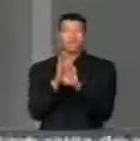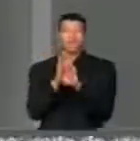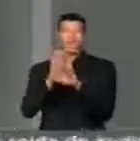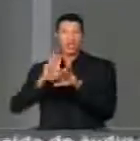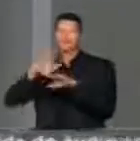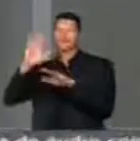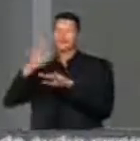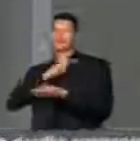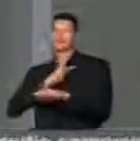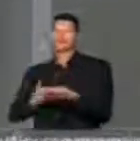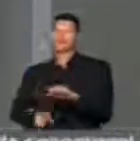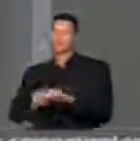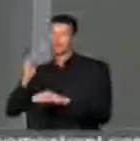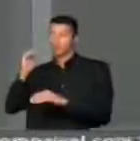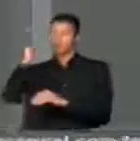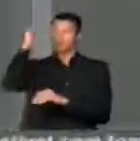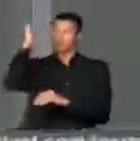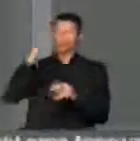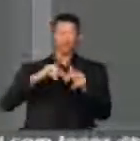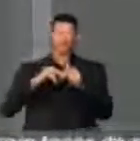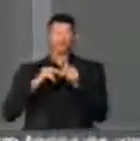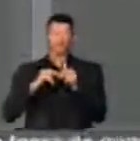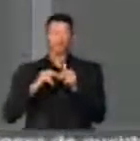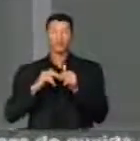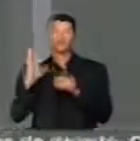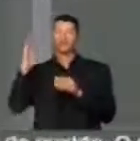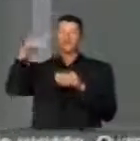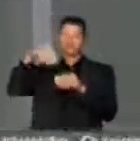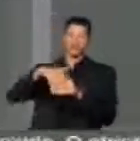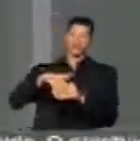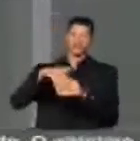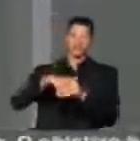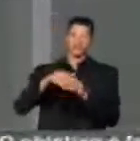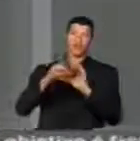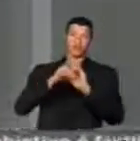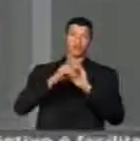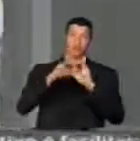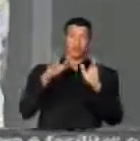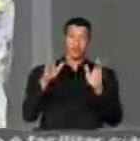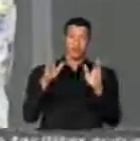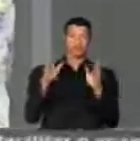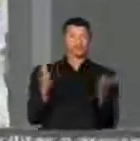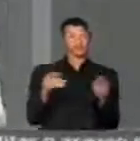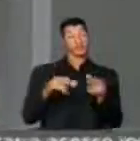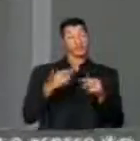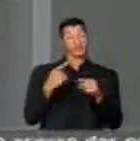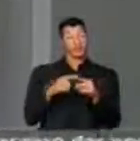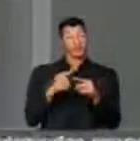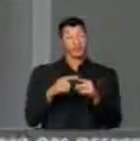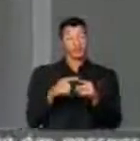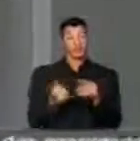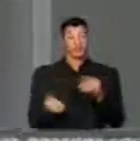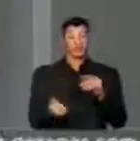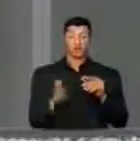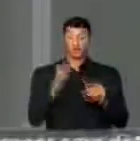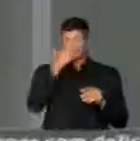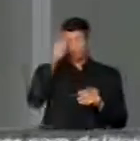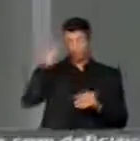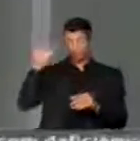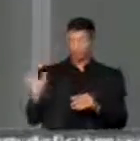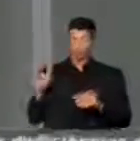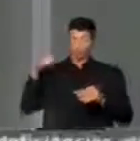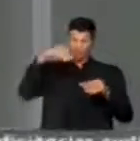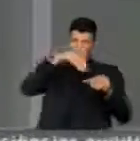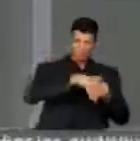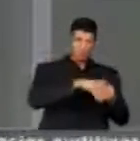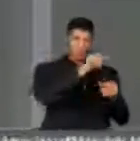mais à presidência da República pelas vias legais da democracia brasileira, pois o eleitor brasileiro,